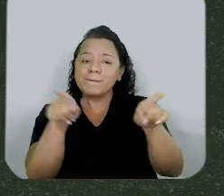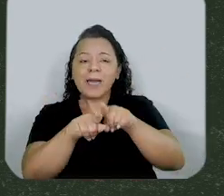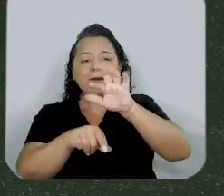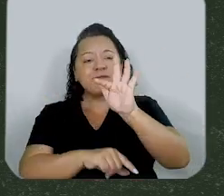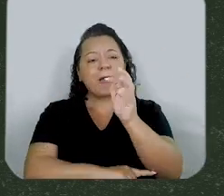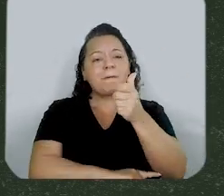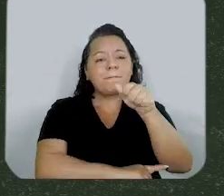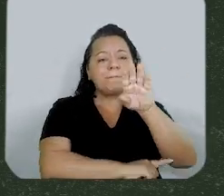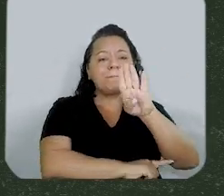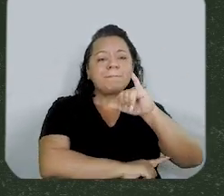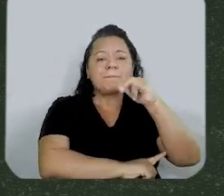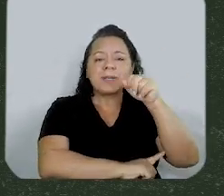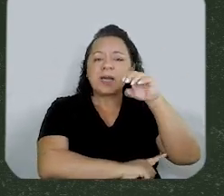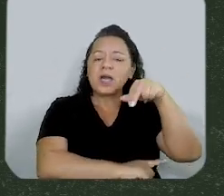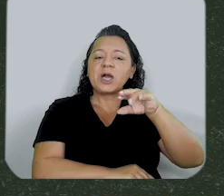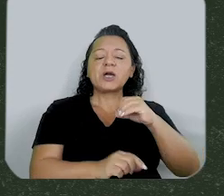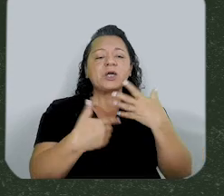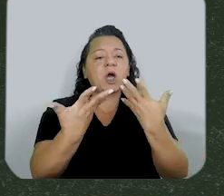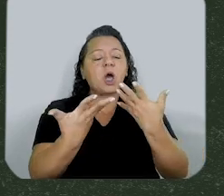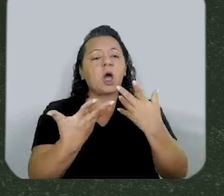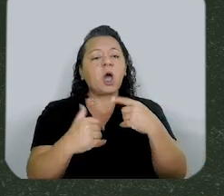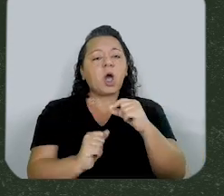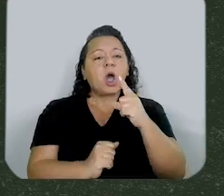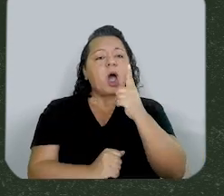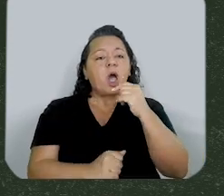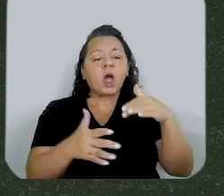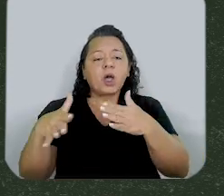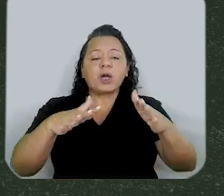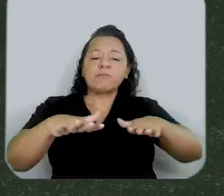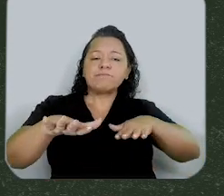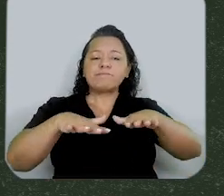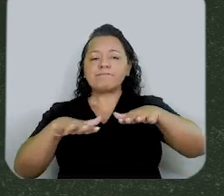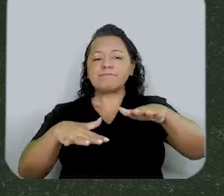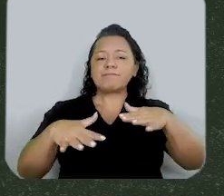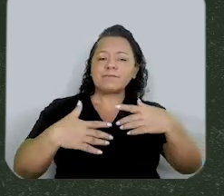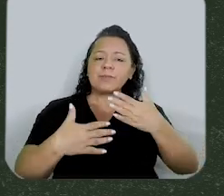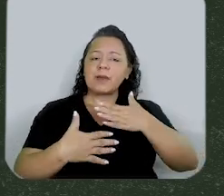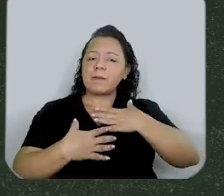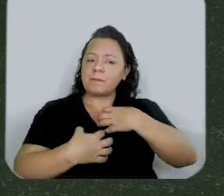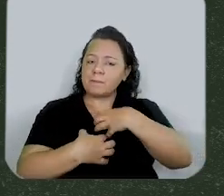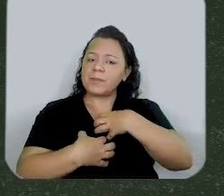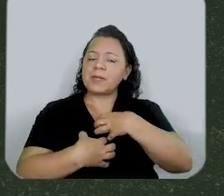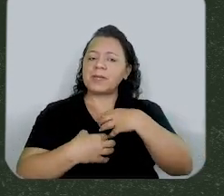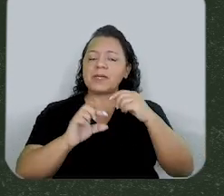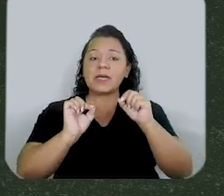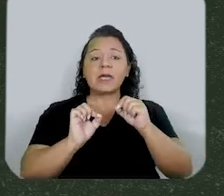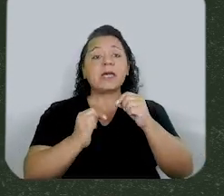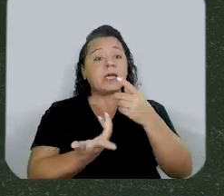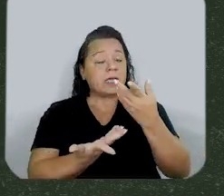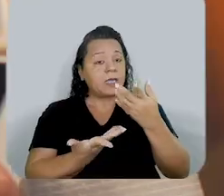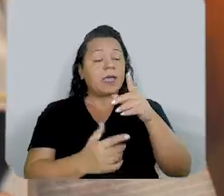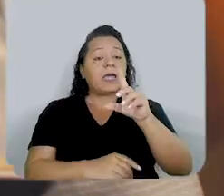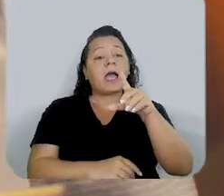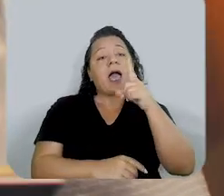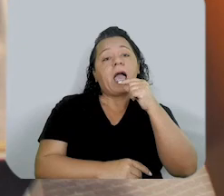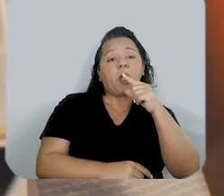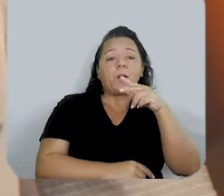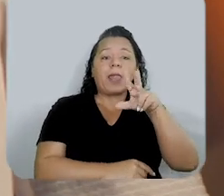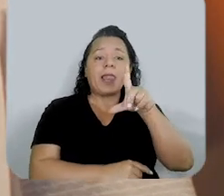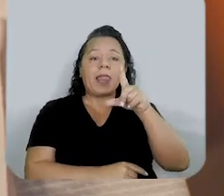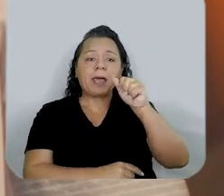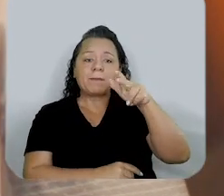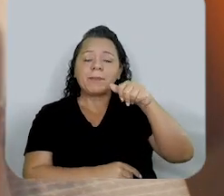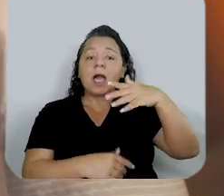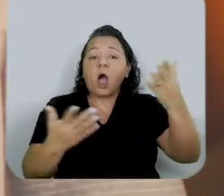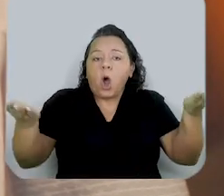Barros, que trouxeram O Rio que se Move em Mim e o espetáculo da Água e Lama. Hoje, O Rio que Me Sustenta